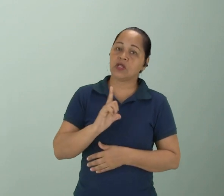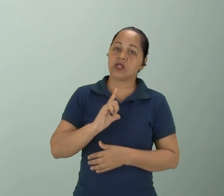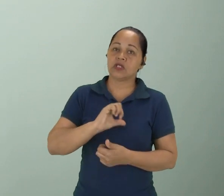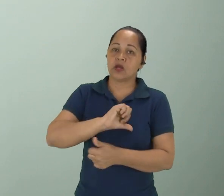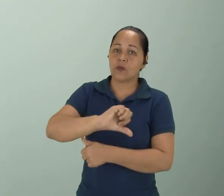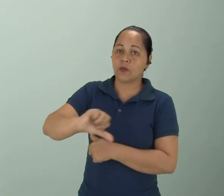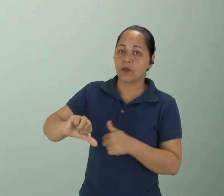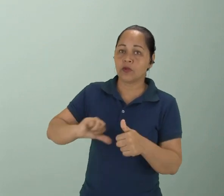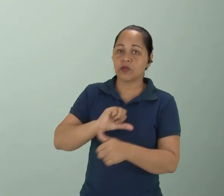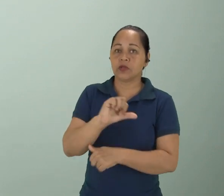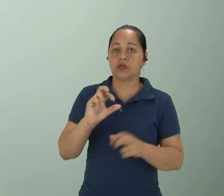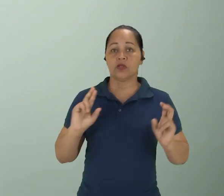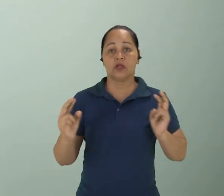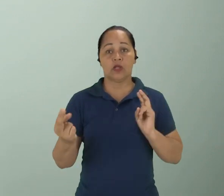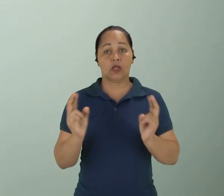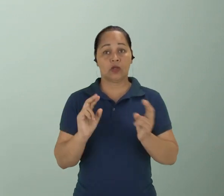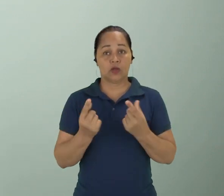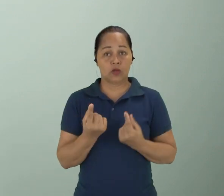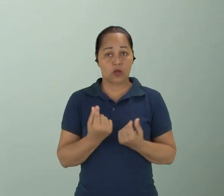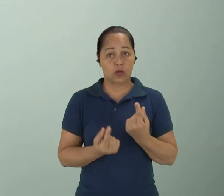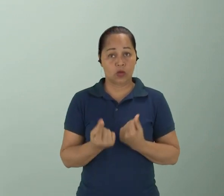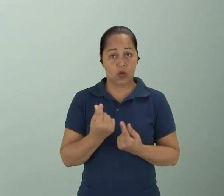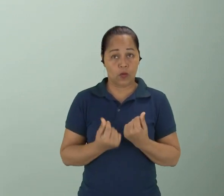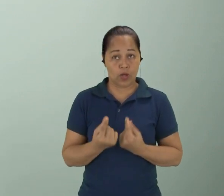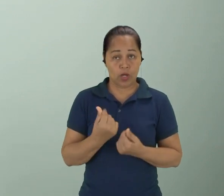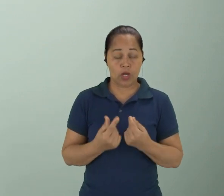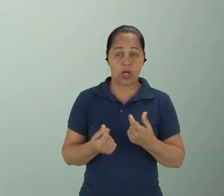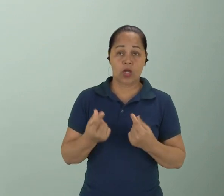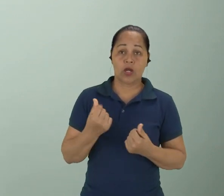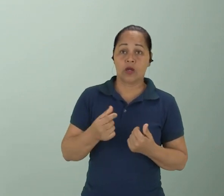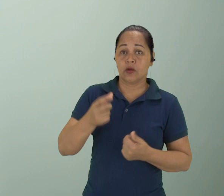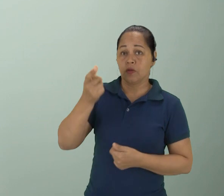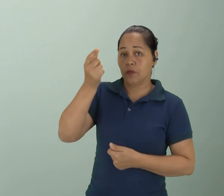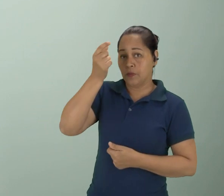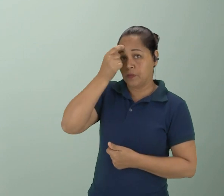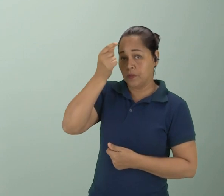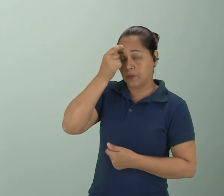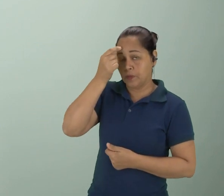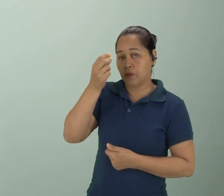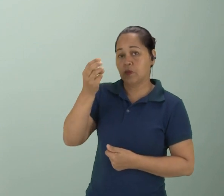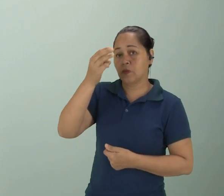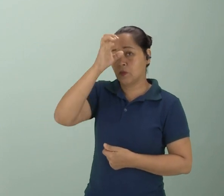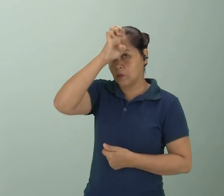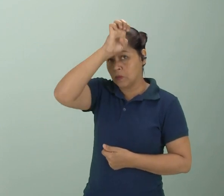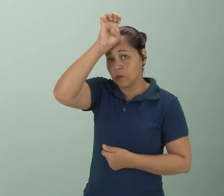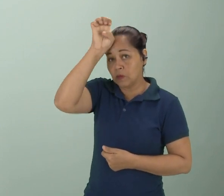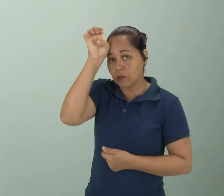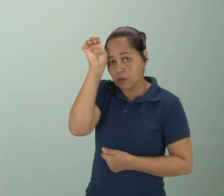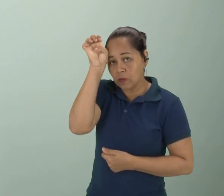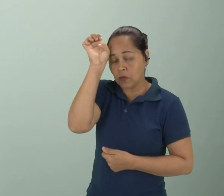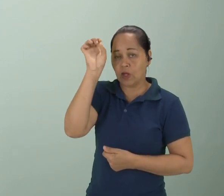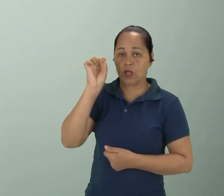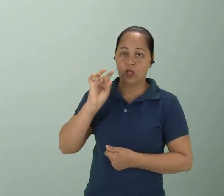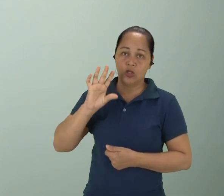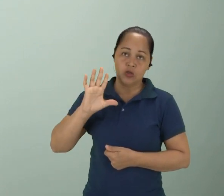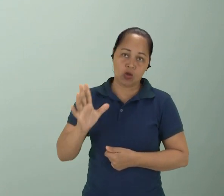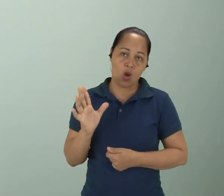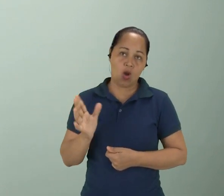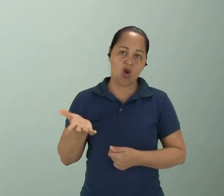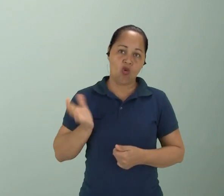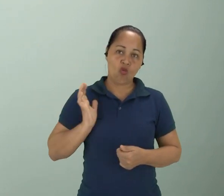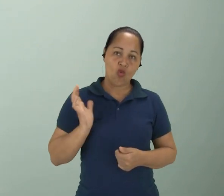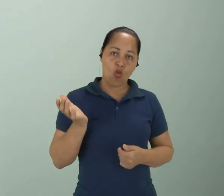mudanças nessas relações comerciais então o consumo consciente por exemplo o consumidor consciente ele não compra só